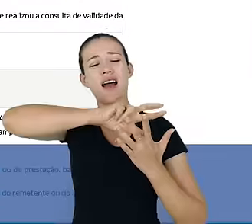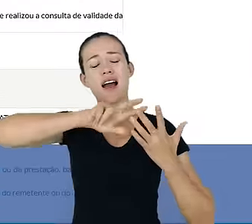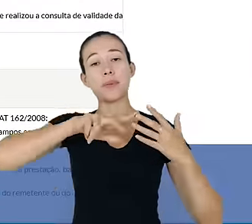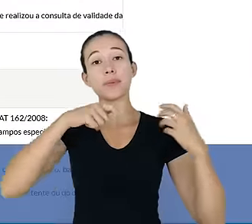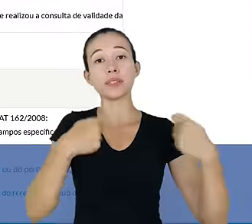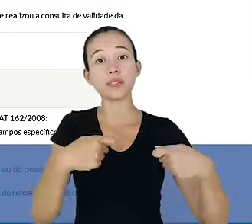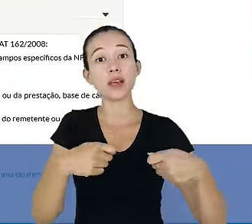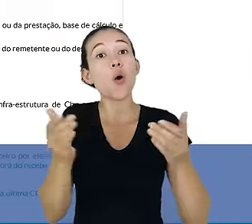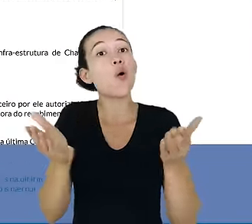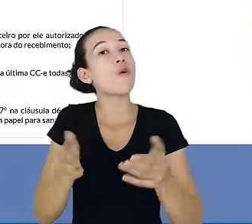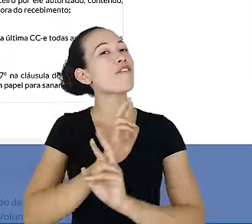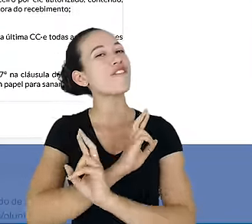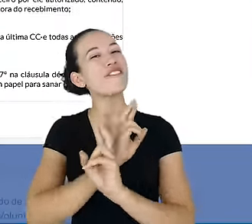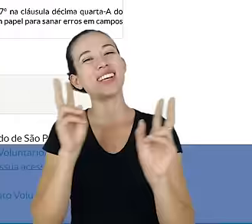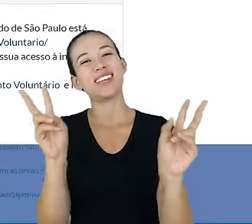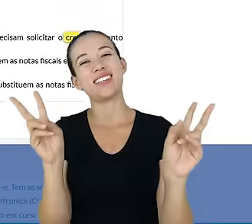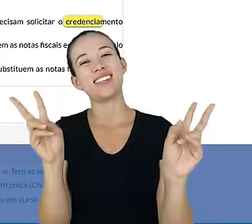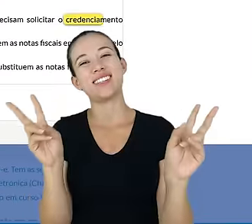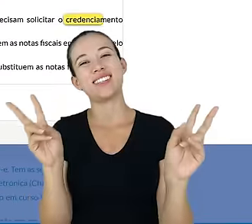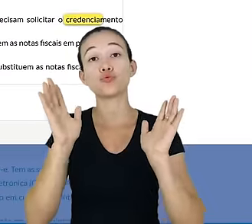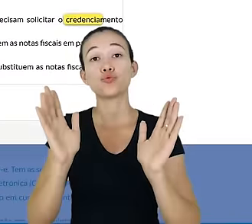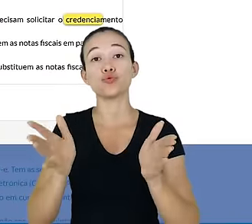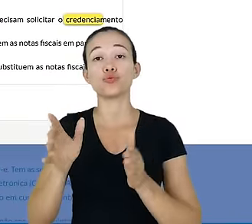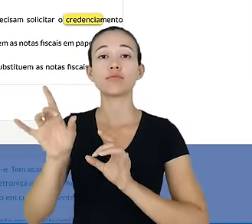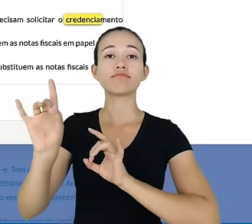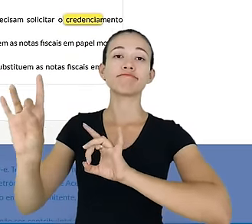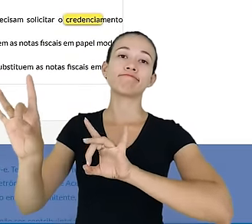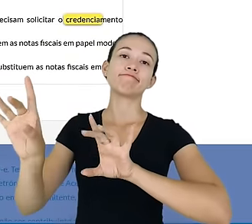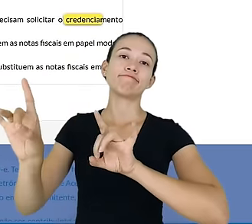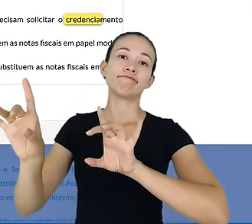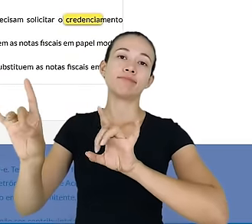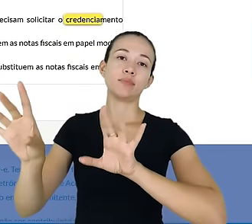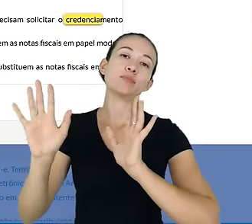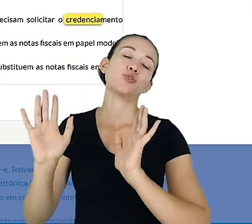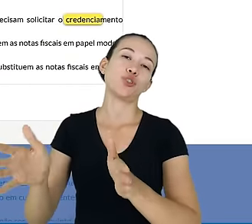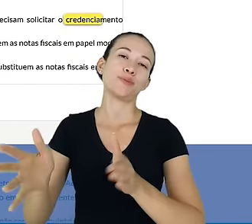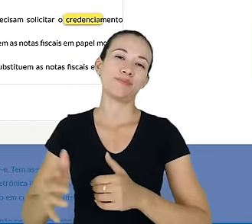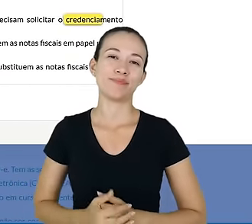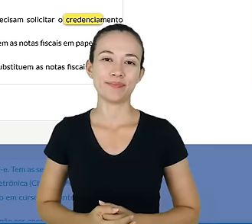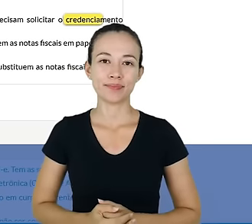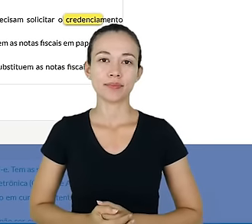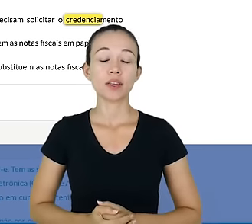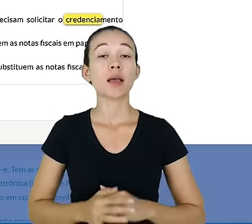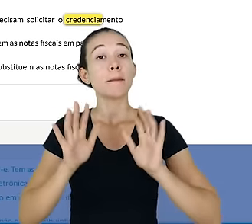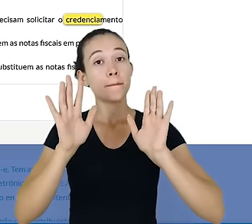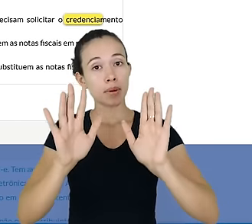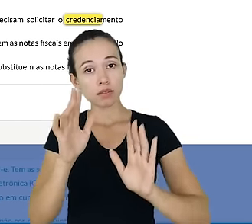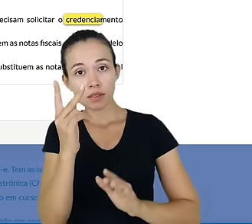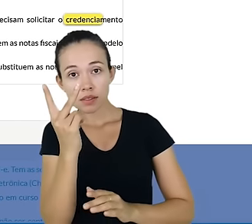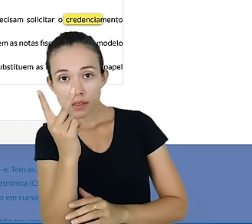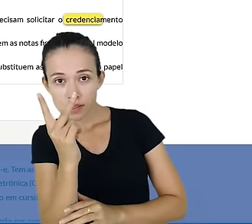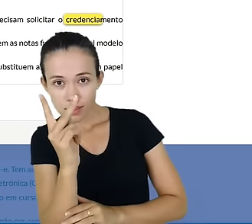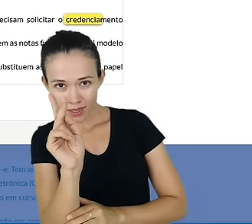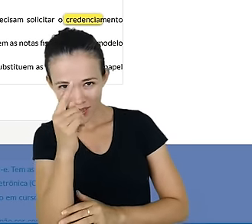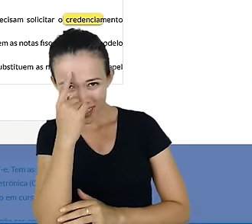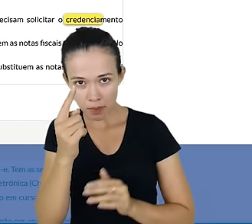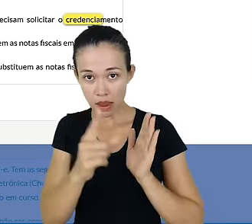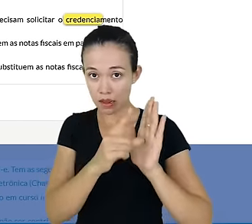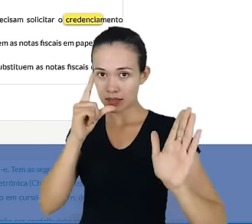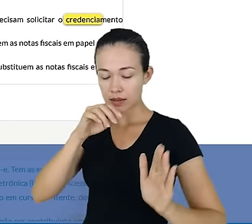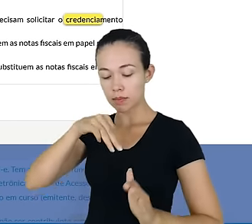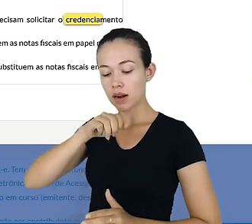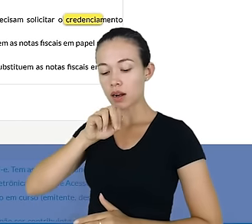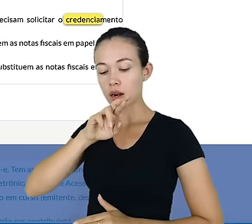hoje o cadastro ele já é automático desde que a sua atividade como marco bem trouxe